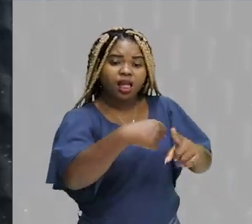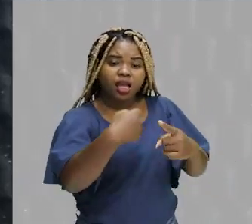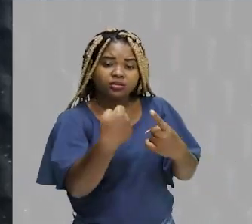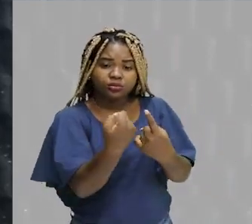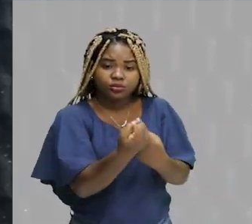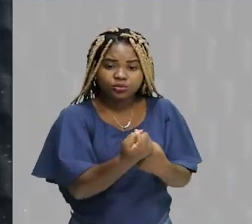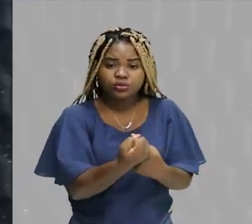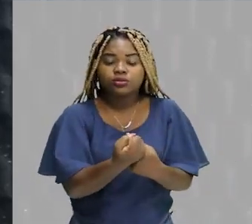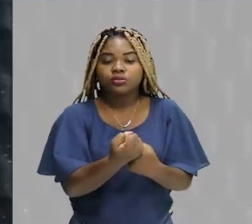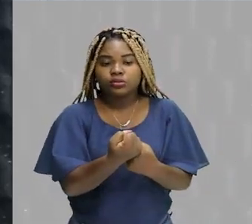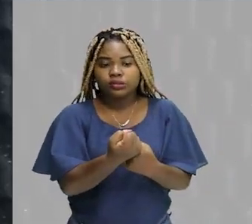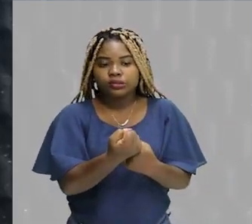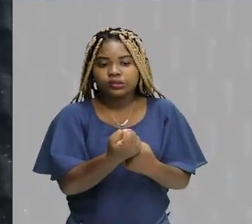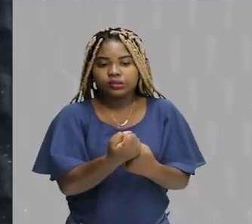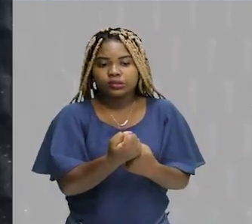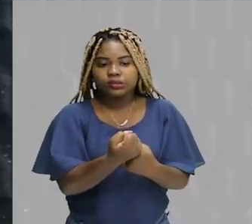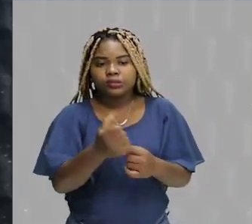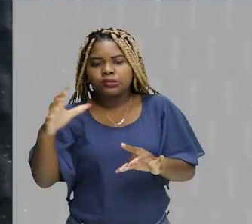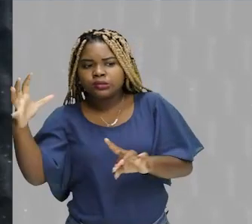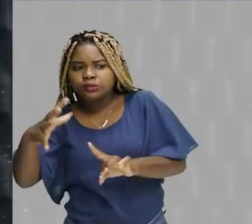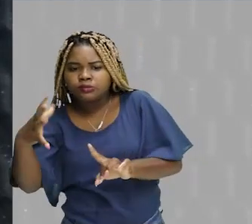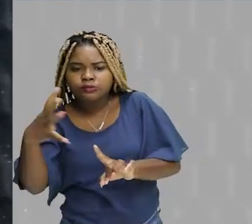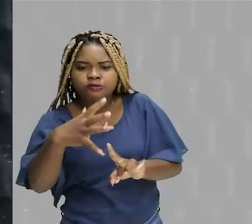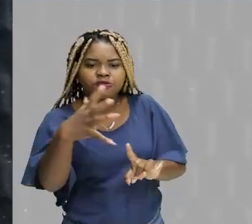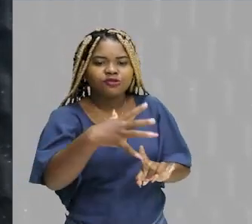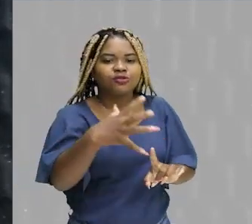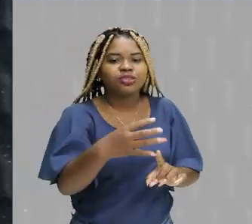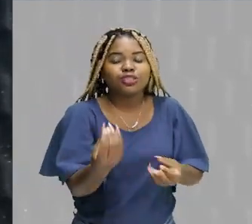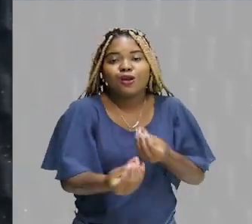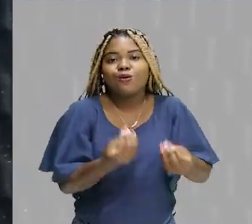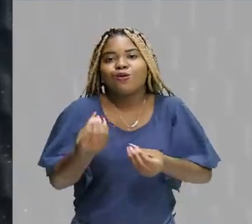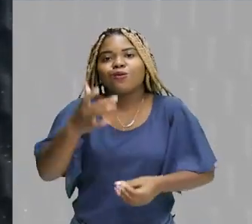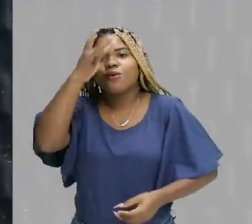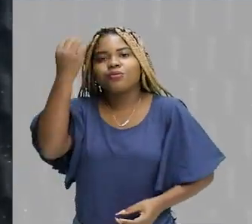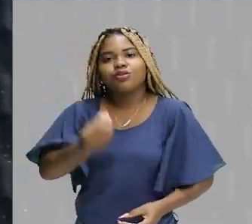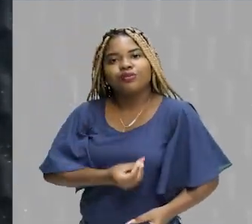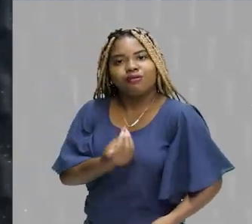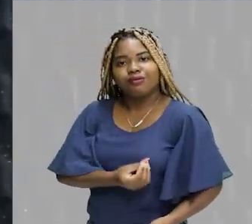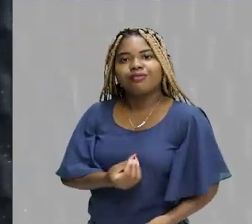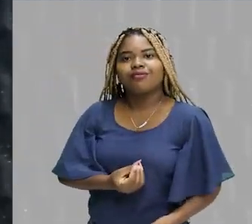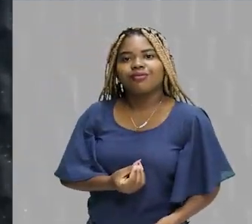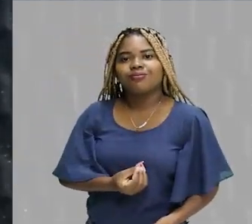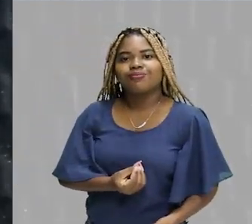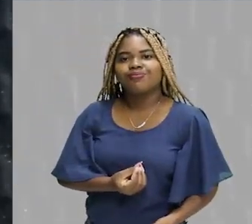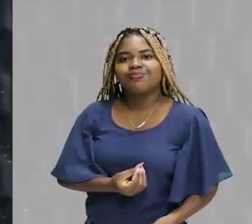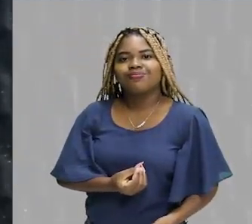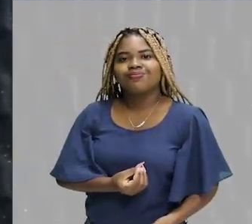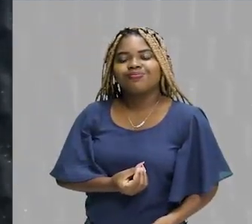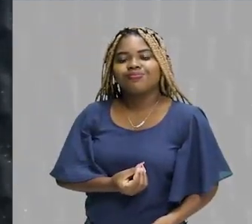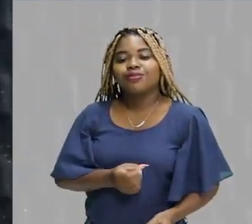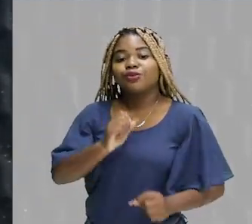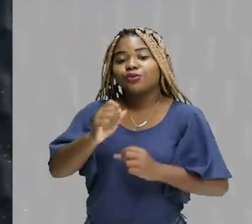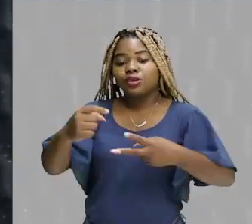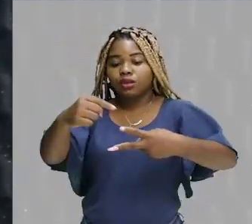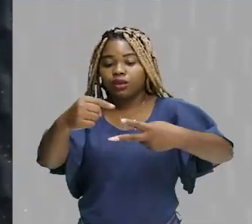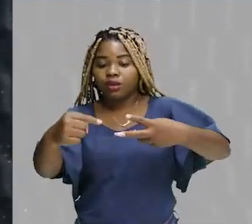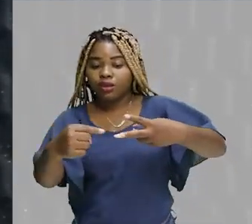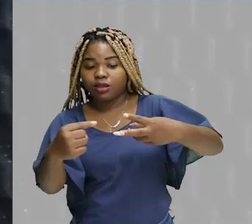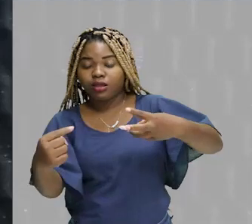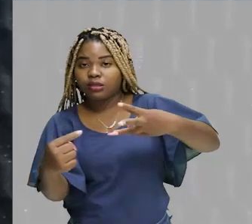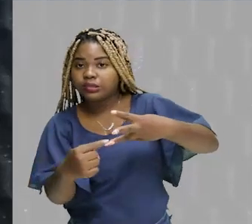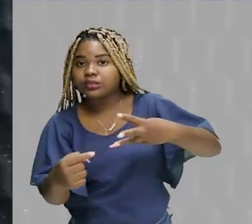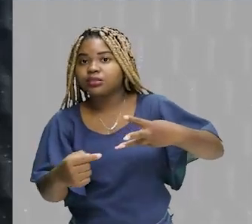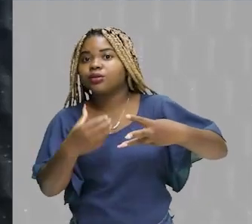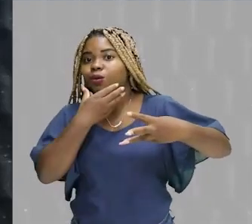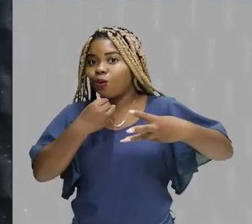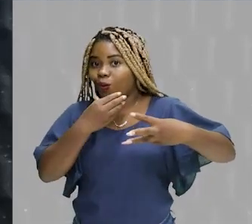sociais, determinam ou influenciam o modo e estilo de vida das pessoas. O que Park, Burgess e Mackenzie